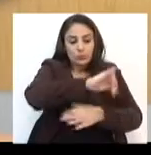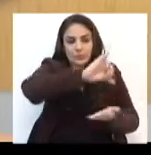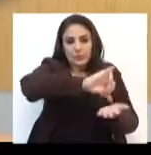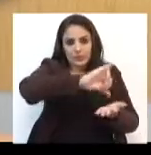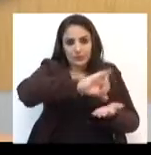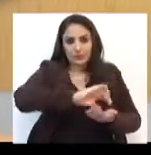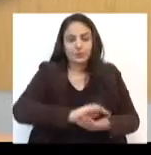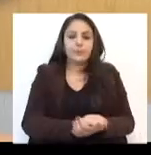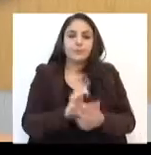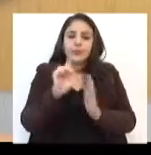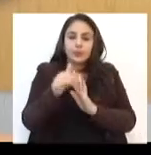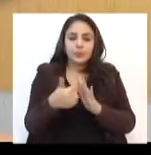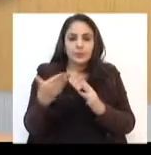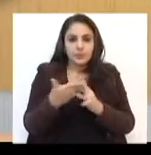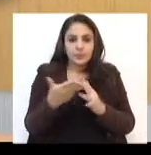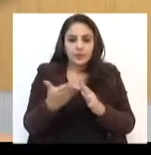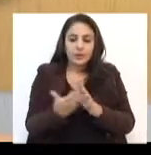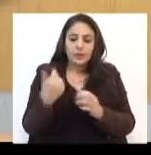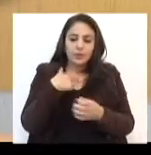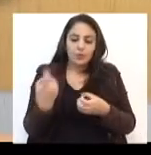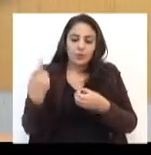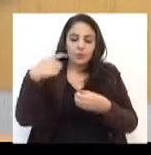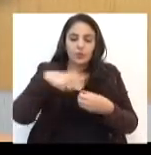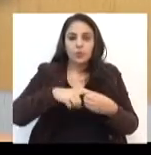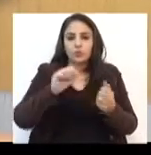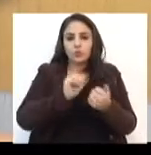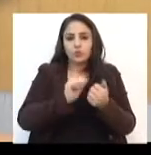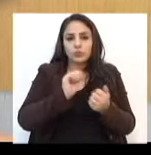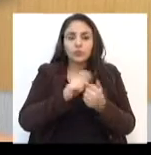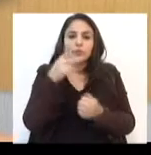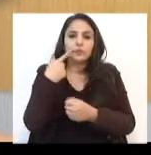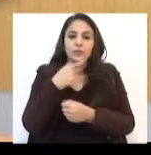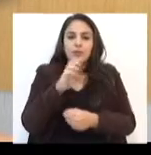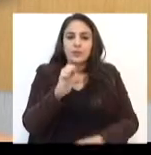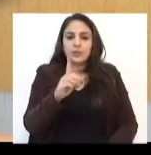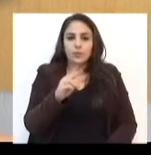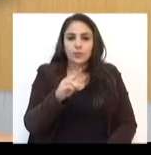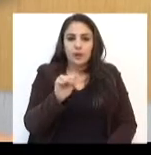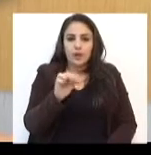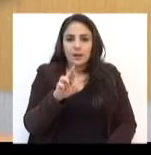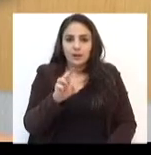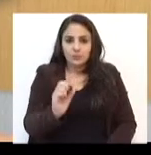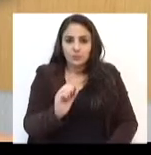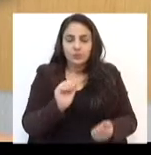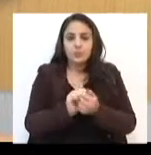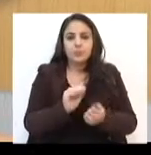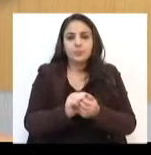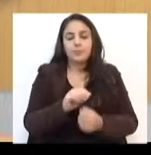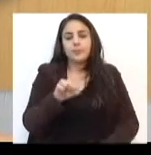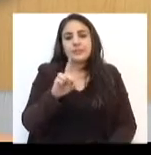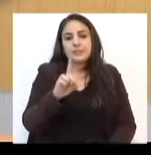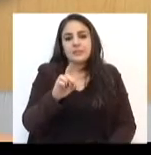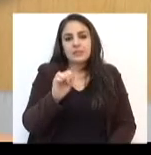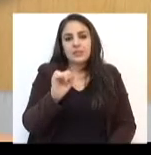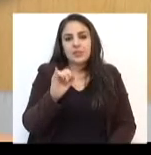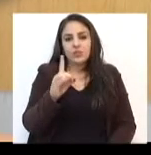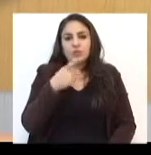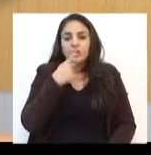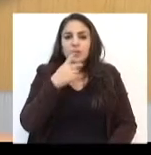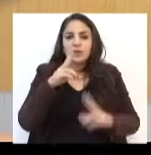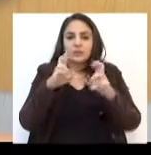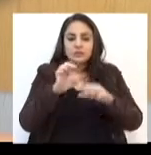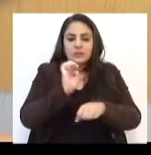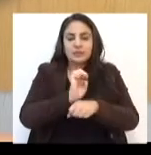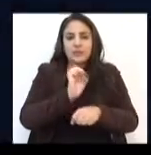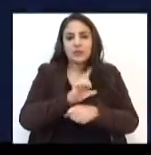E depois do intervalo, eu retorno com os vereadores Eduardo Pelicioli e Sidney Ávila falando sobre